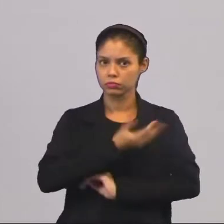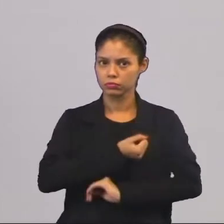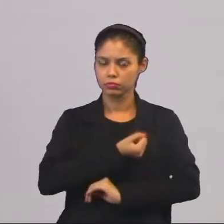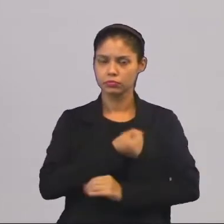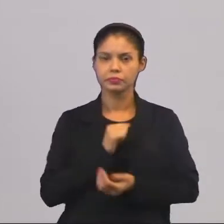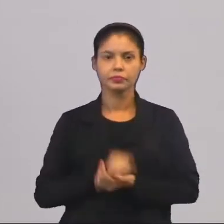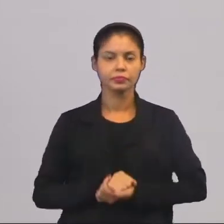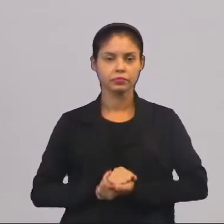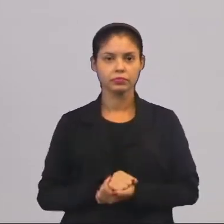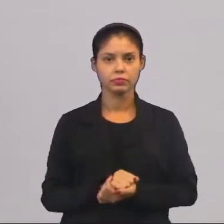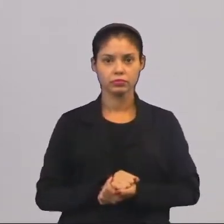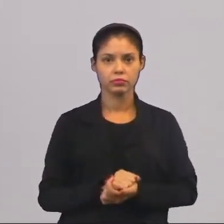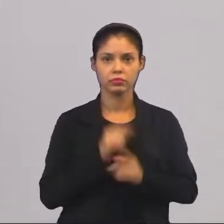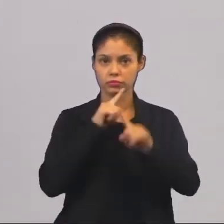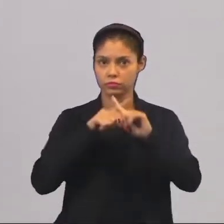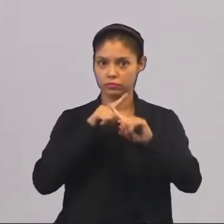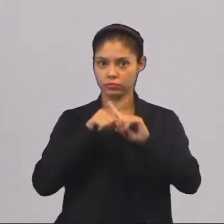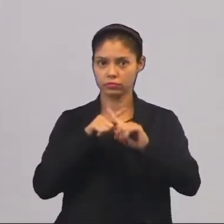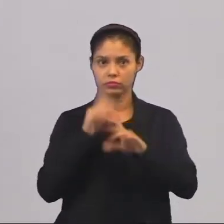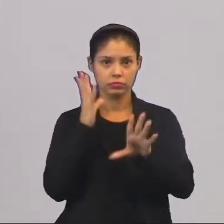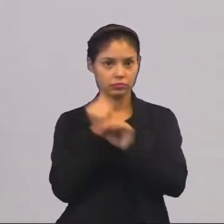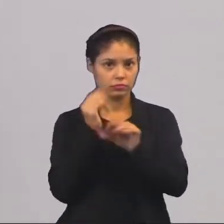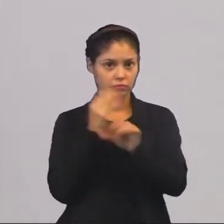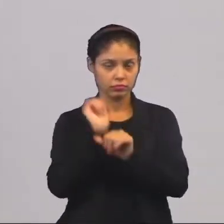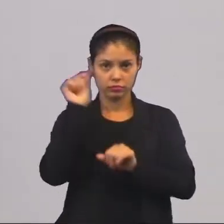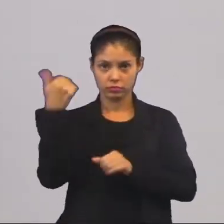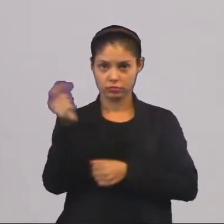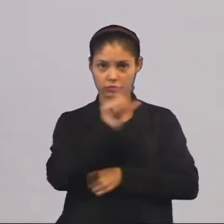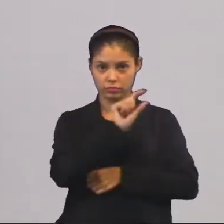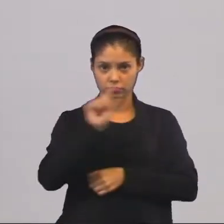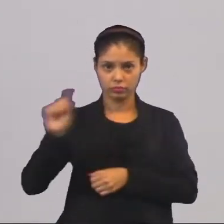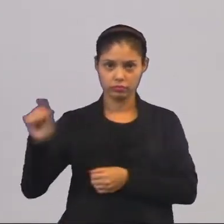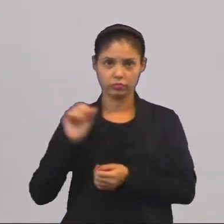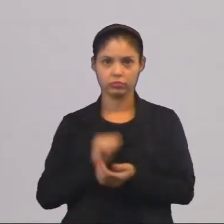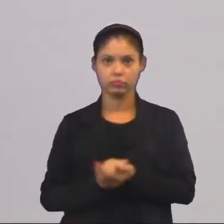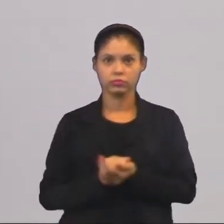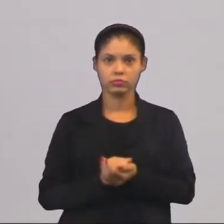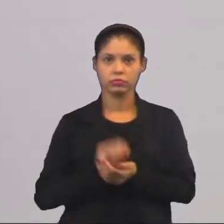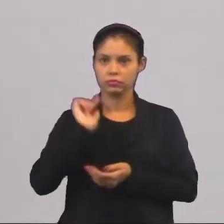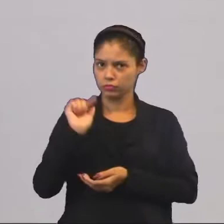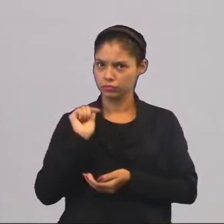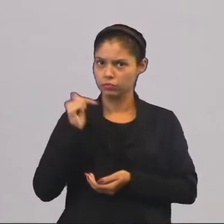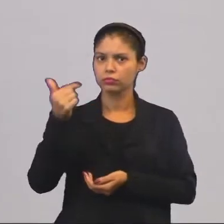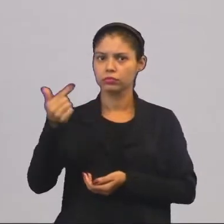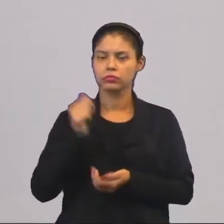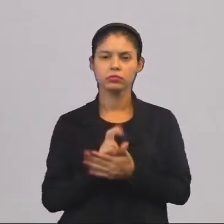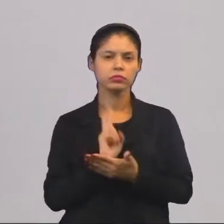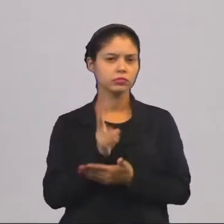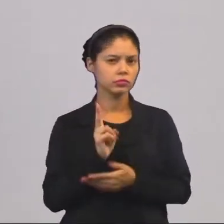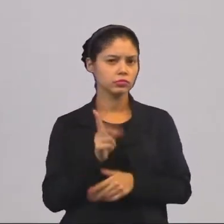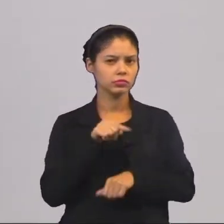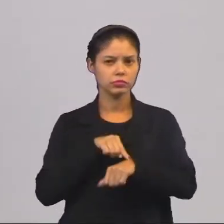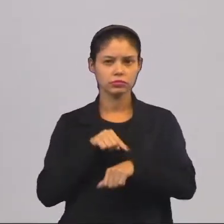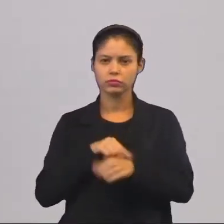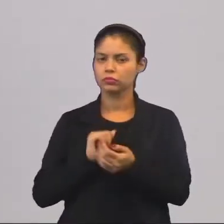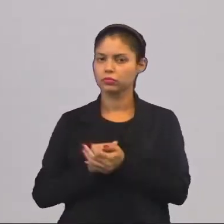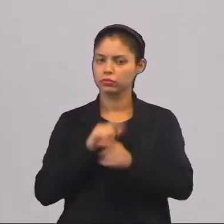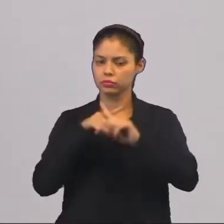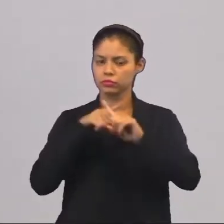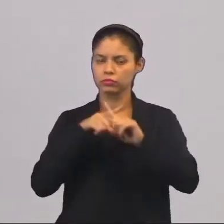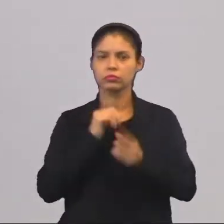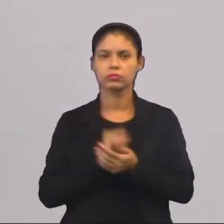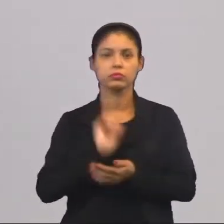específico, tá? E somamos pela outra linha, aqui está após. Ao mesmo tempo de